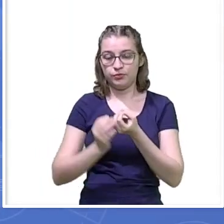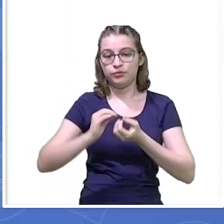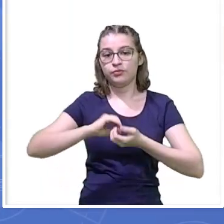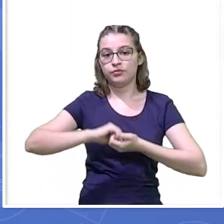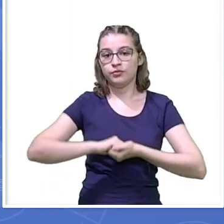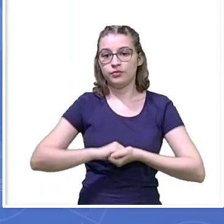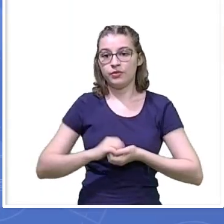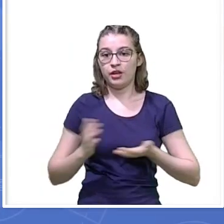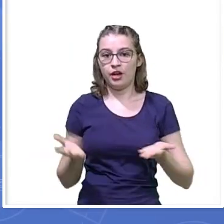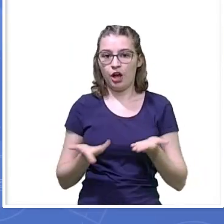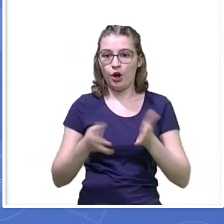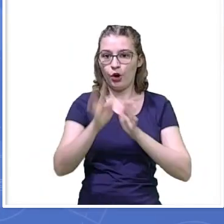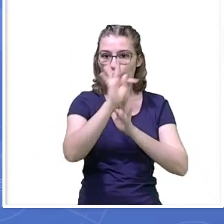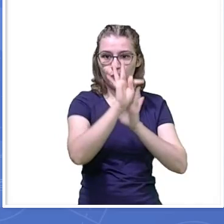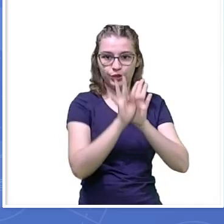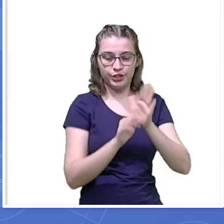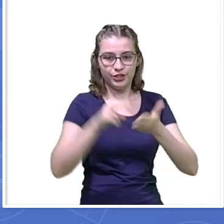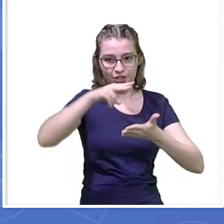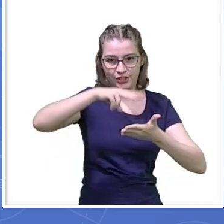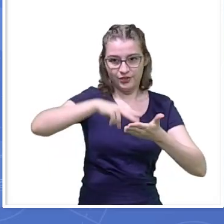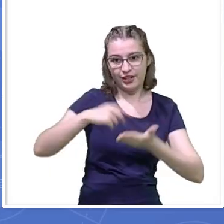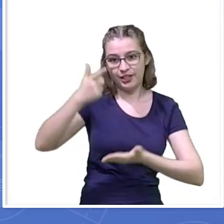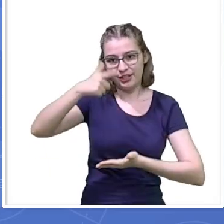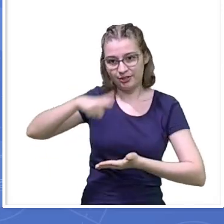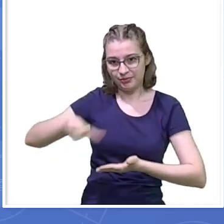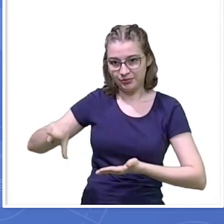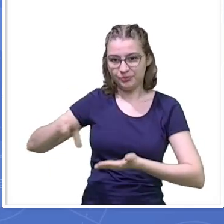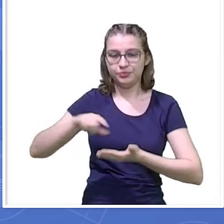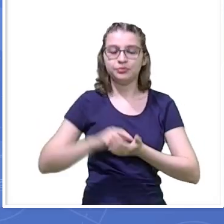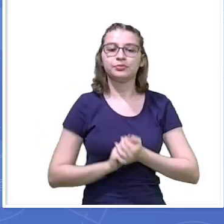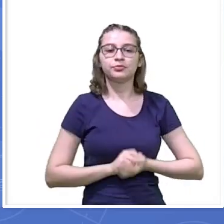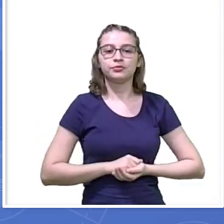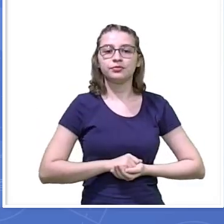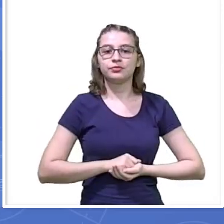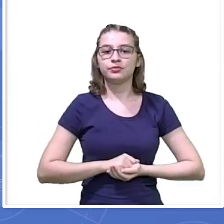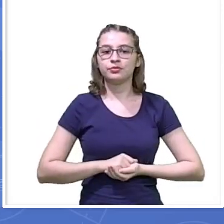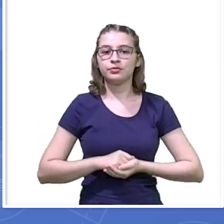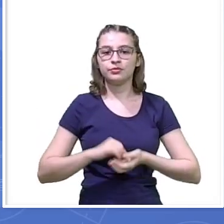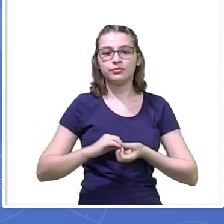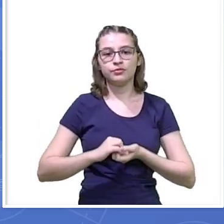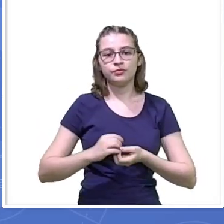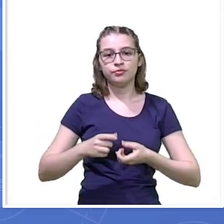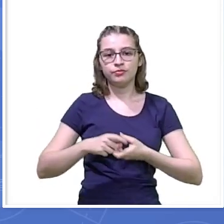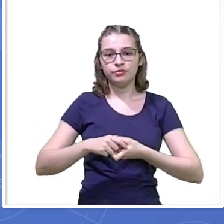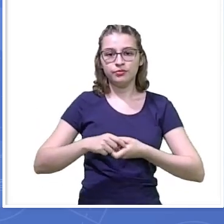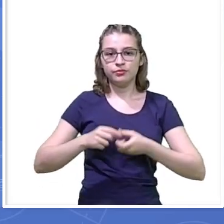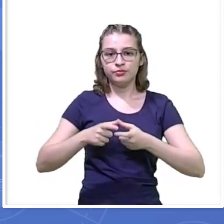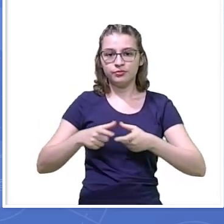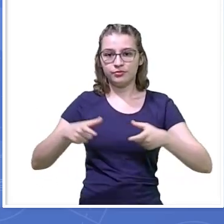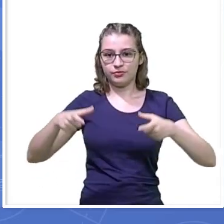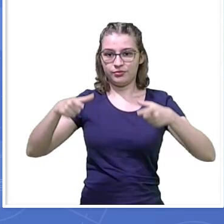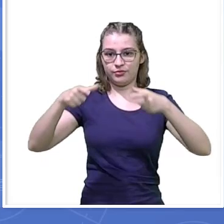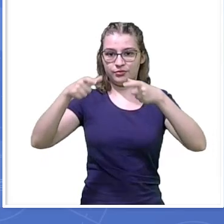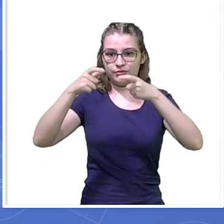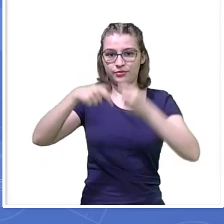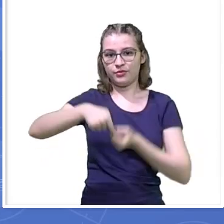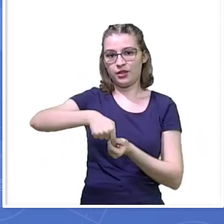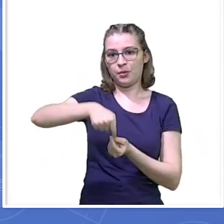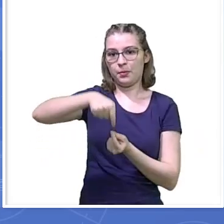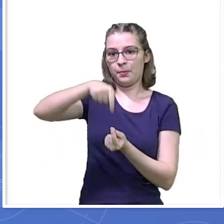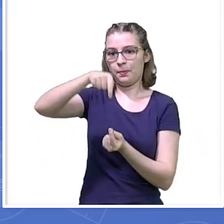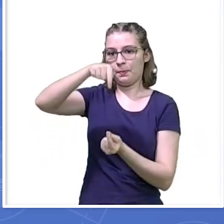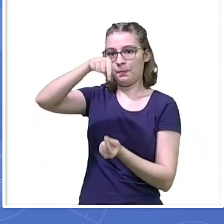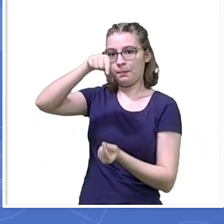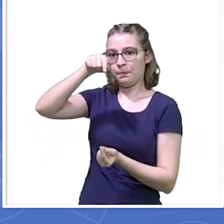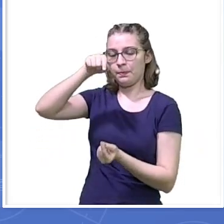questão novamente, que ele mostra o seguinte: linhas imaginárias traçadas de polo a polo, atravessando perpendicularmente a